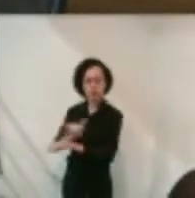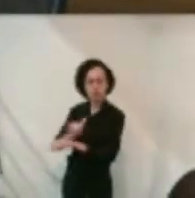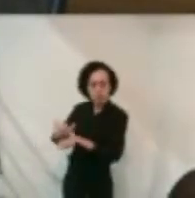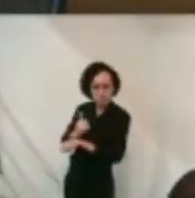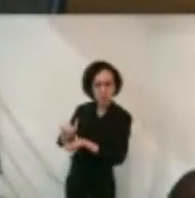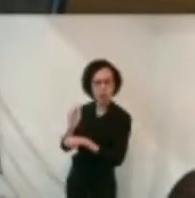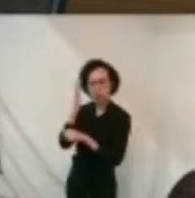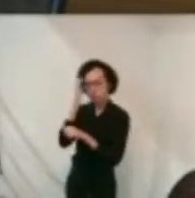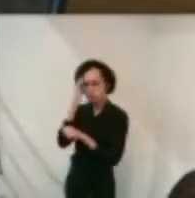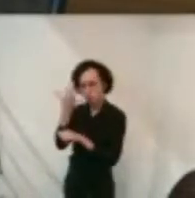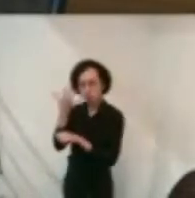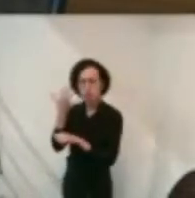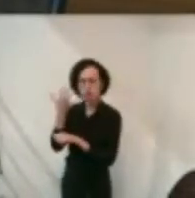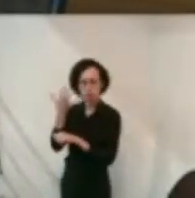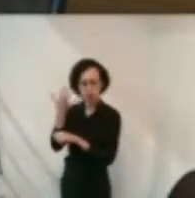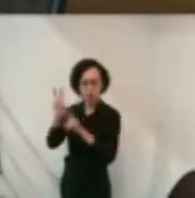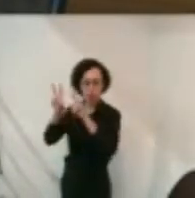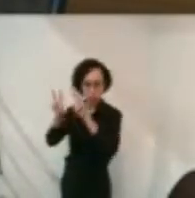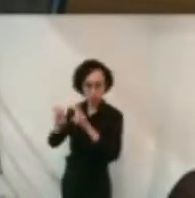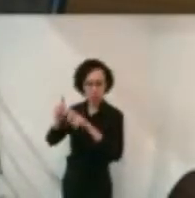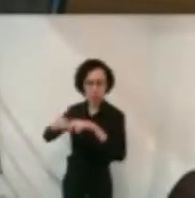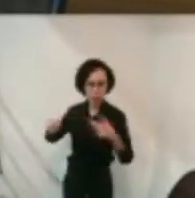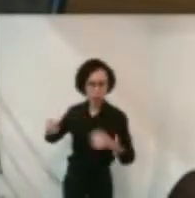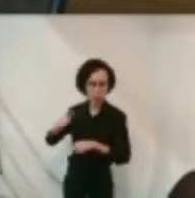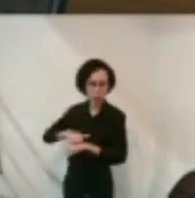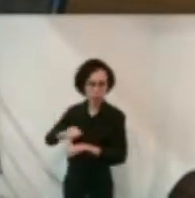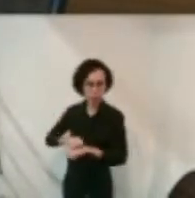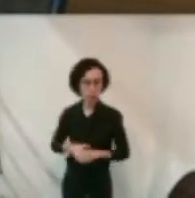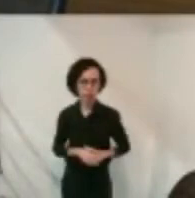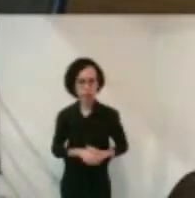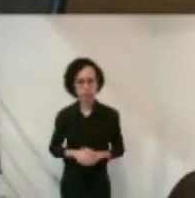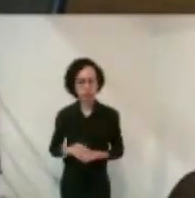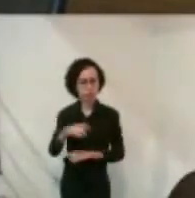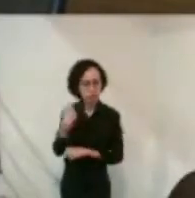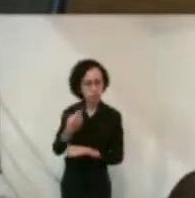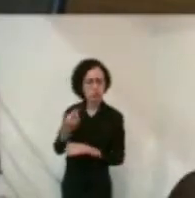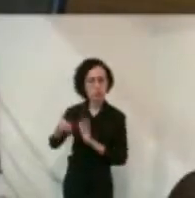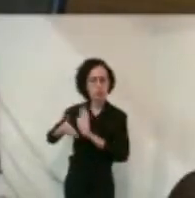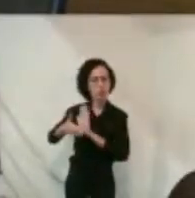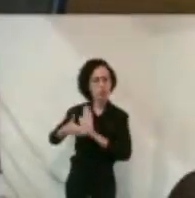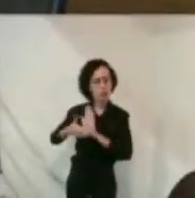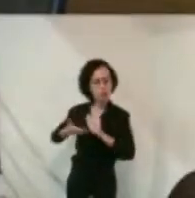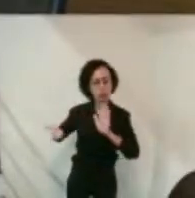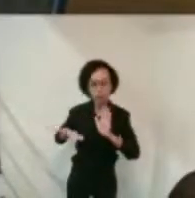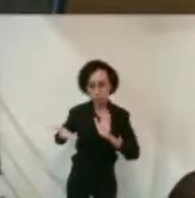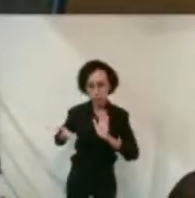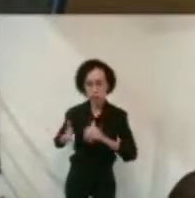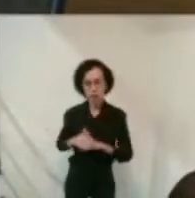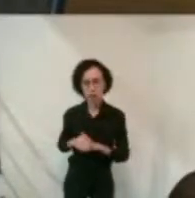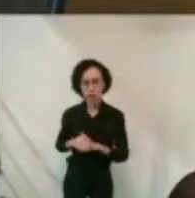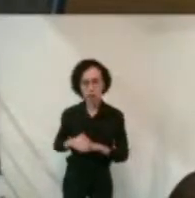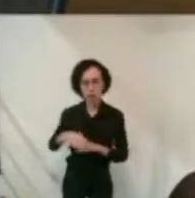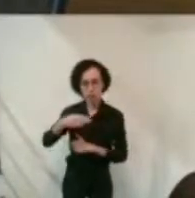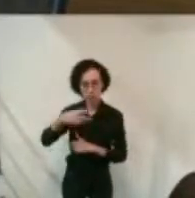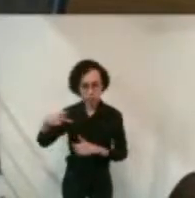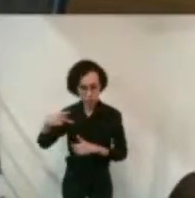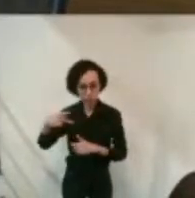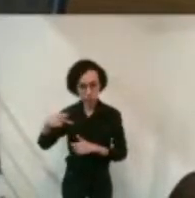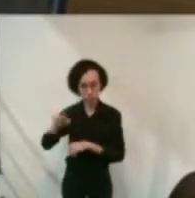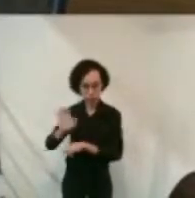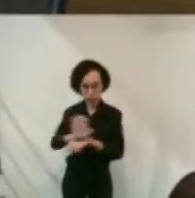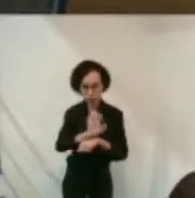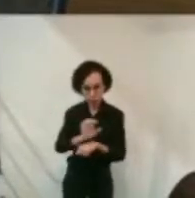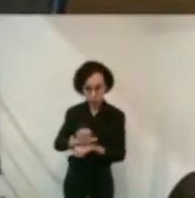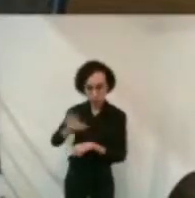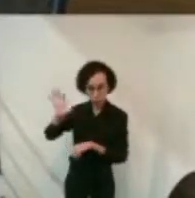estratégias resolutivas no tema de resíduos. Nós estamos propondo hoje aos Ministérios Públicos